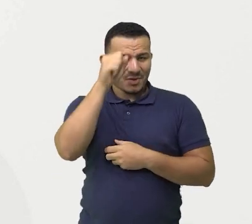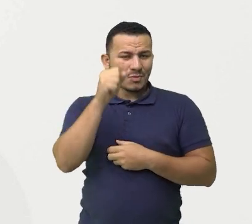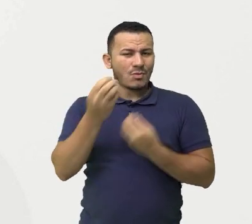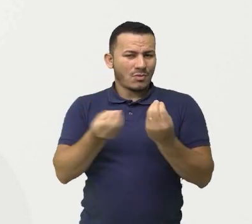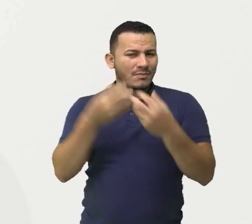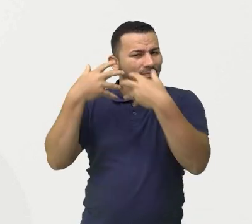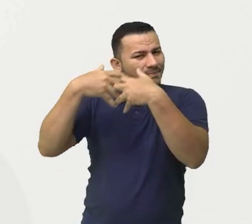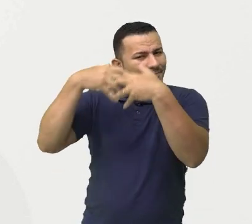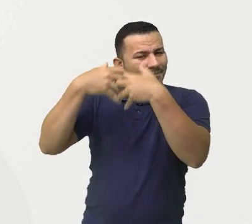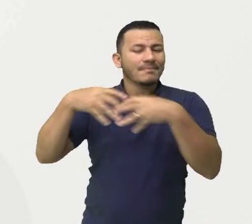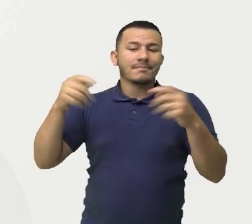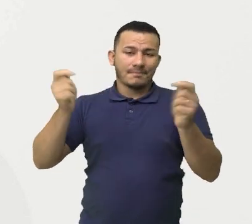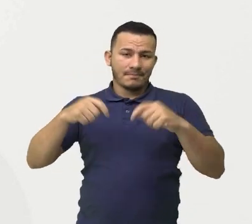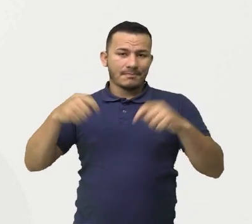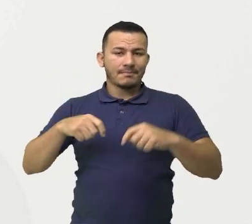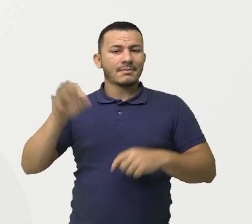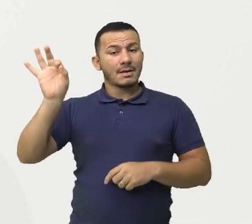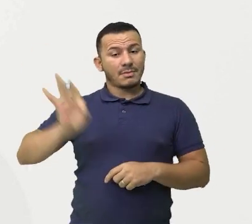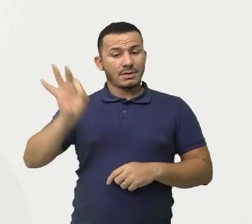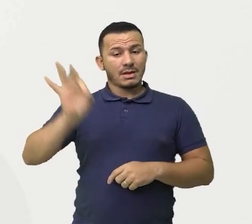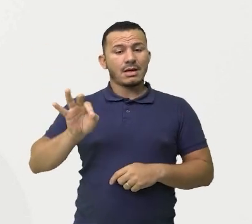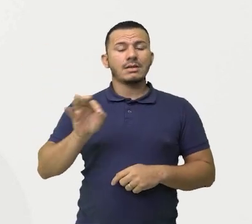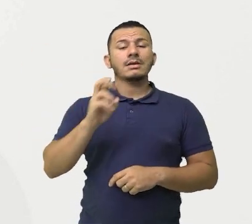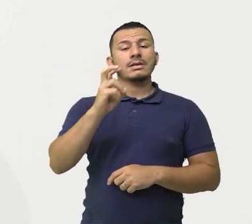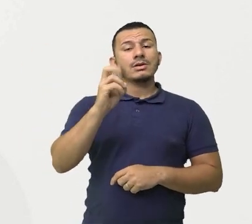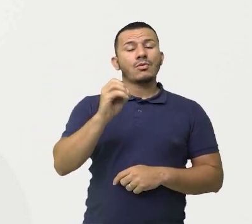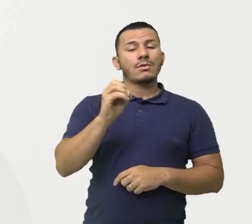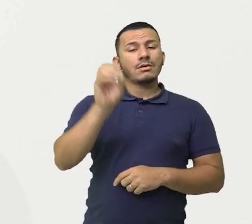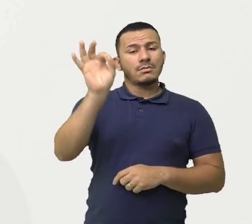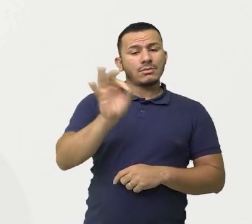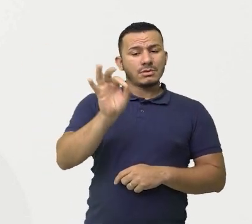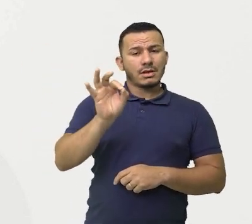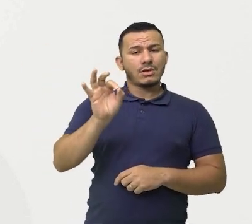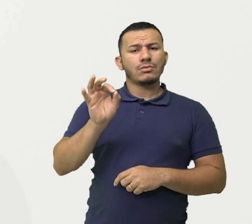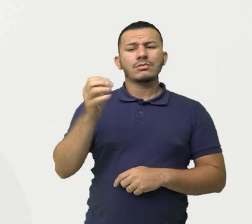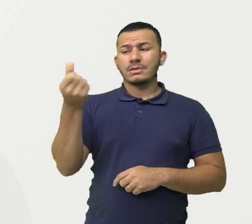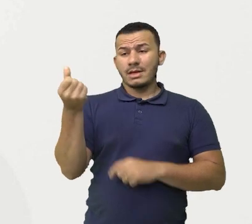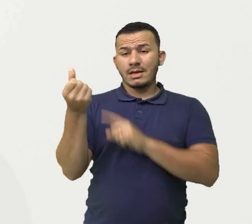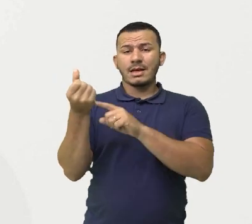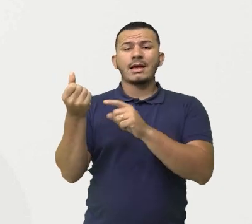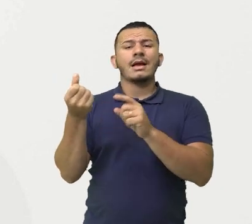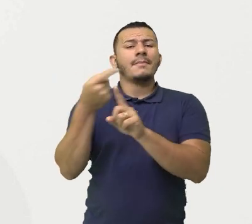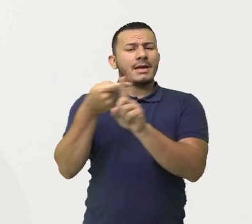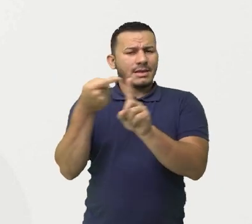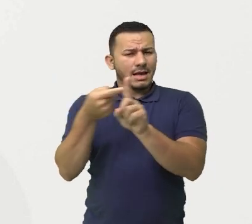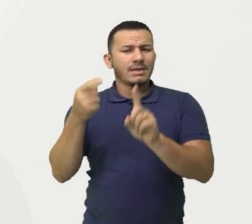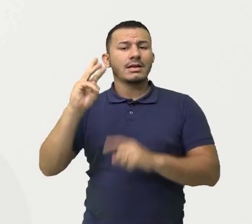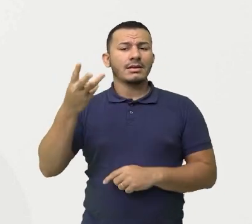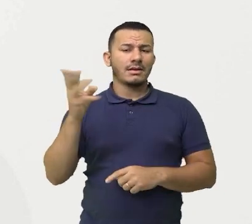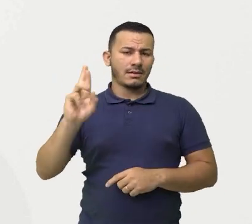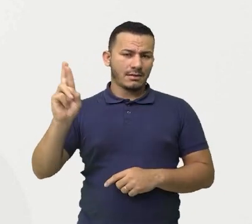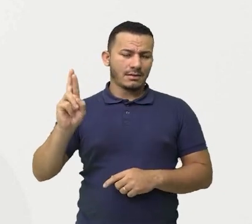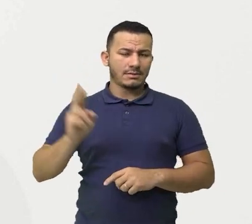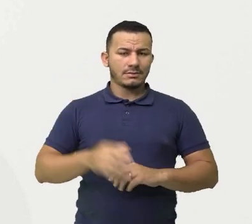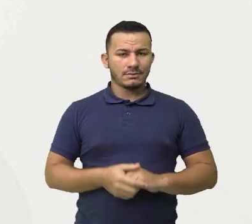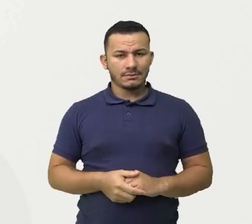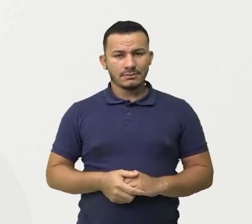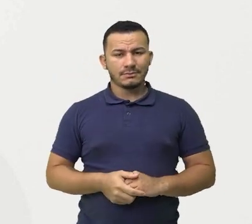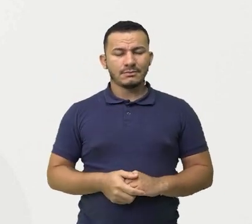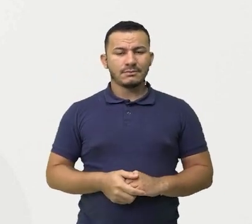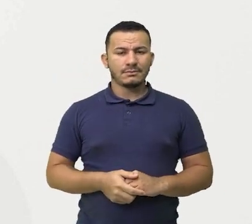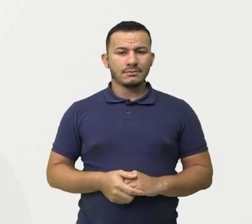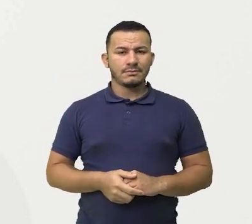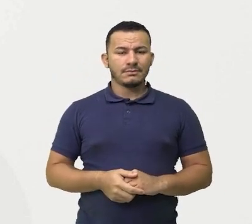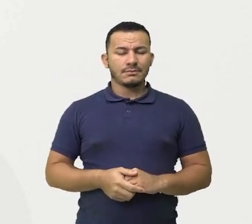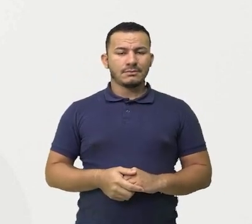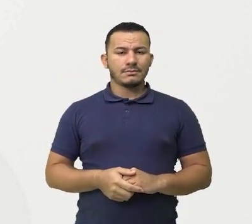aula, que dá para falar a porcentagem de 50% de uma forma direta, né, calculando a metade do valor. Beleza, poderia dizer